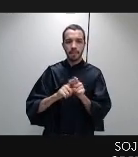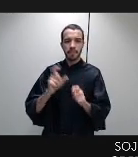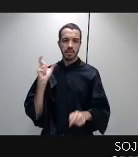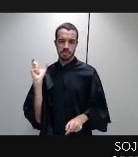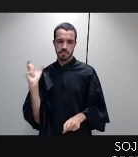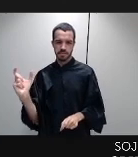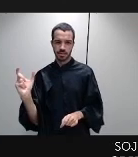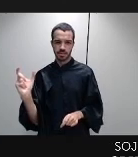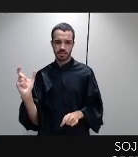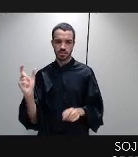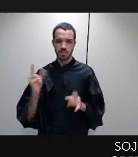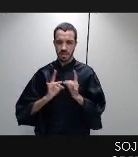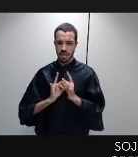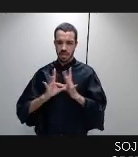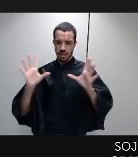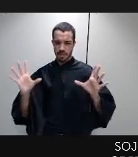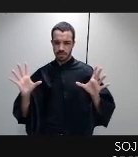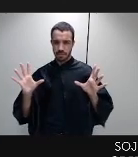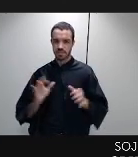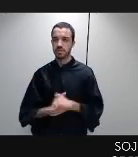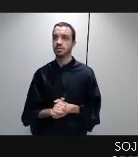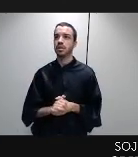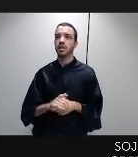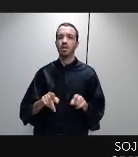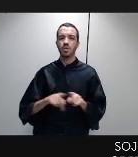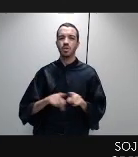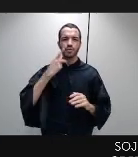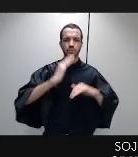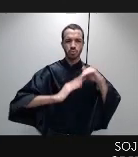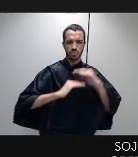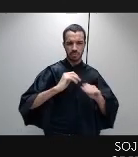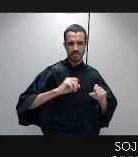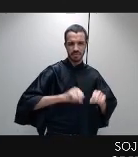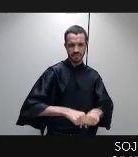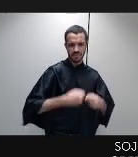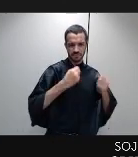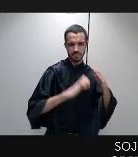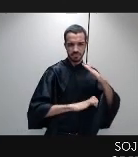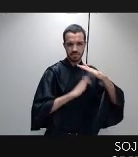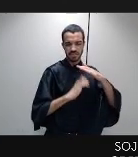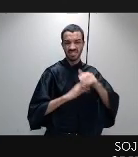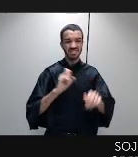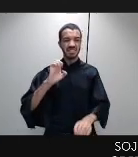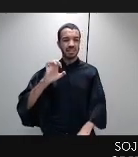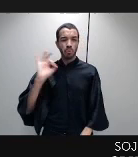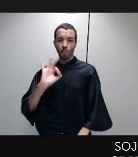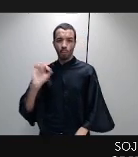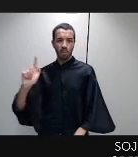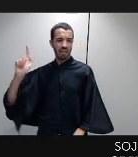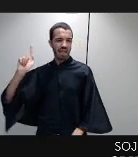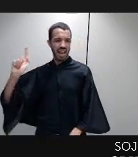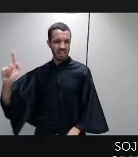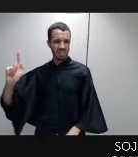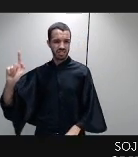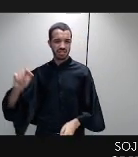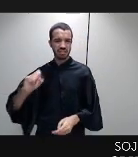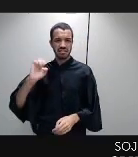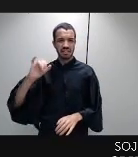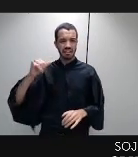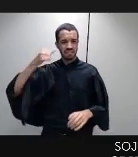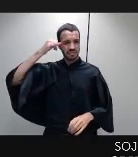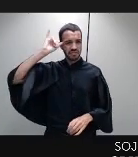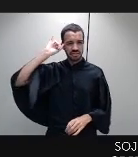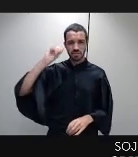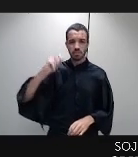fiscal a falência se não houver garantia se a fazenda não pedi garantia do processo da Visão